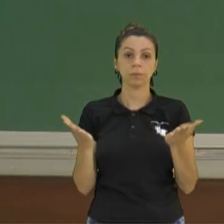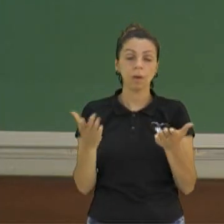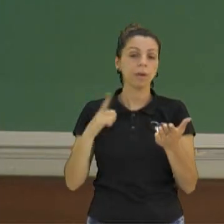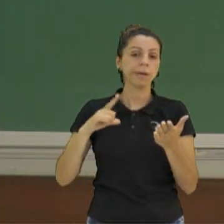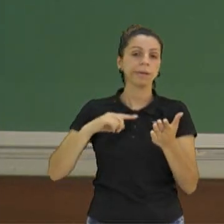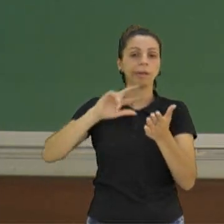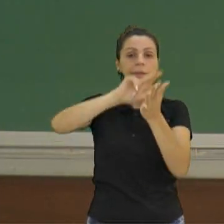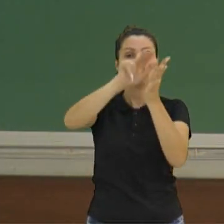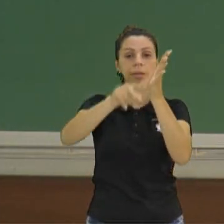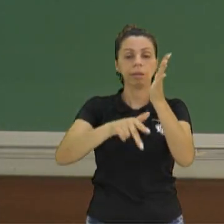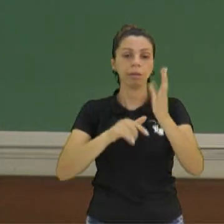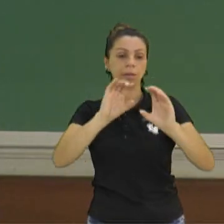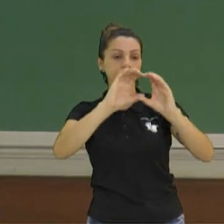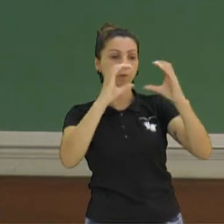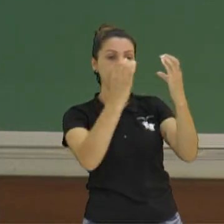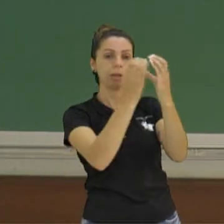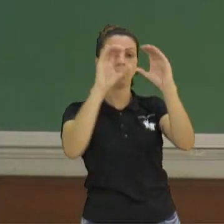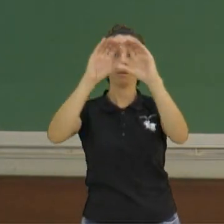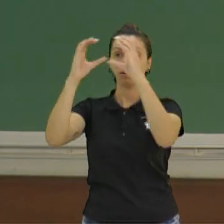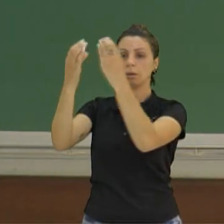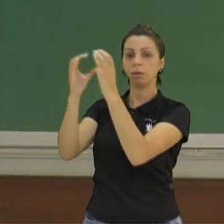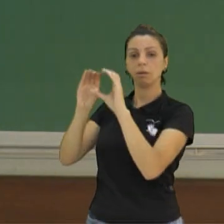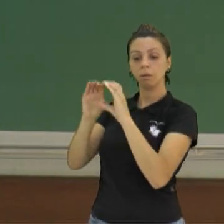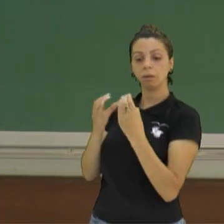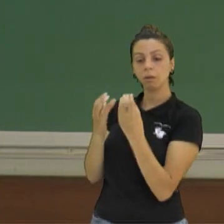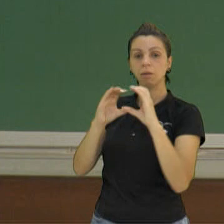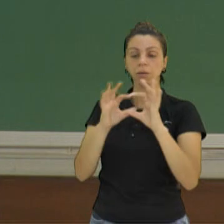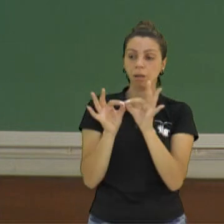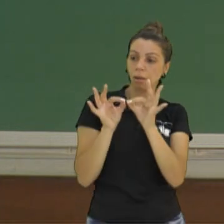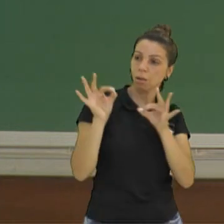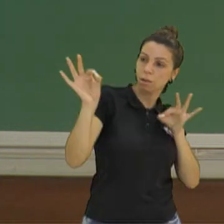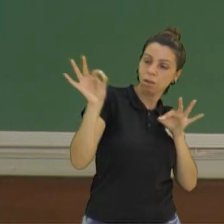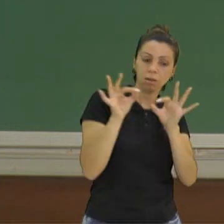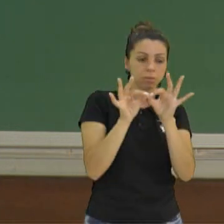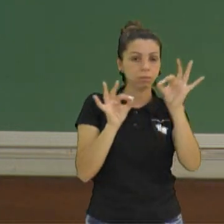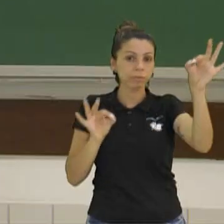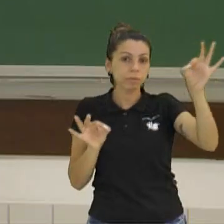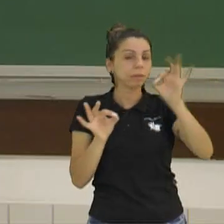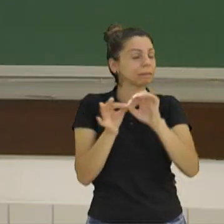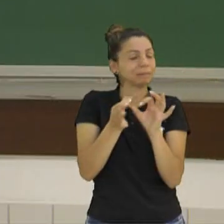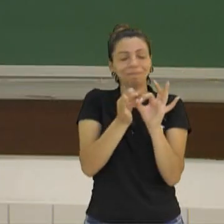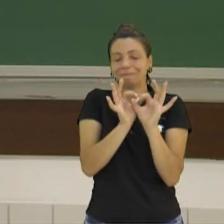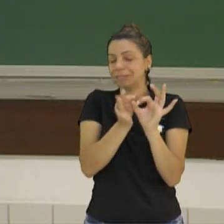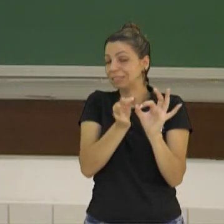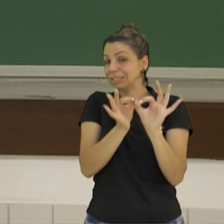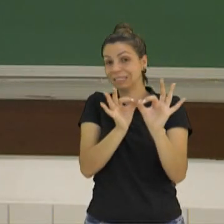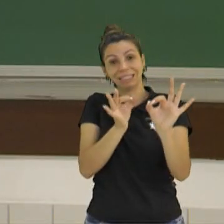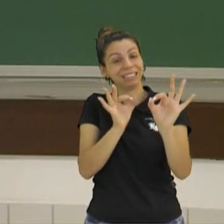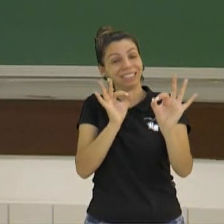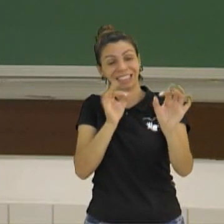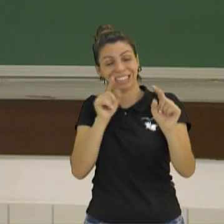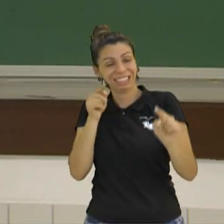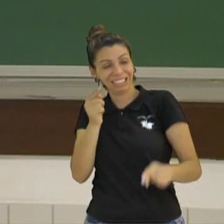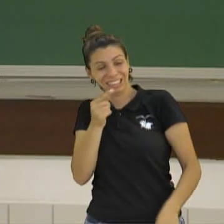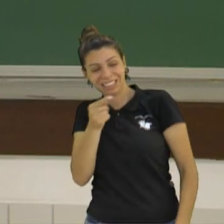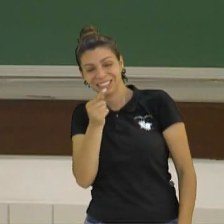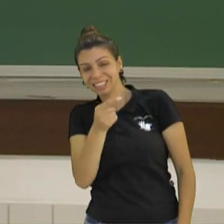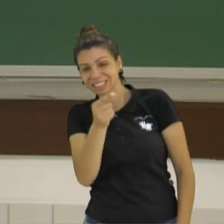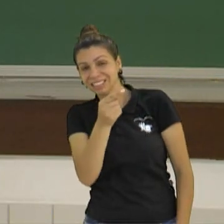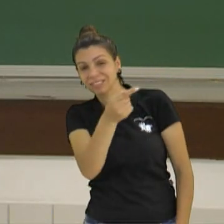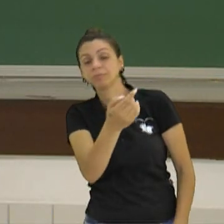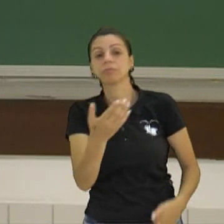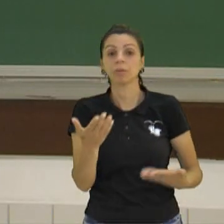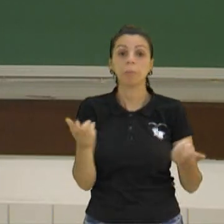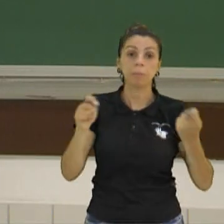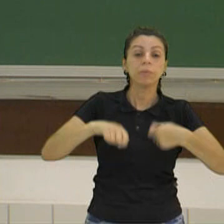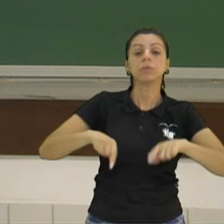vários planetas, vários astros. E essas distâncias são distâncias muito grandes. Para eu representar essa distância grande,